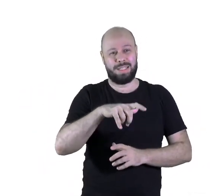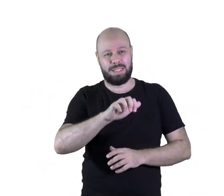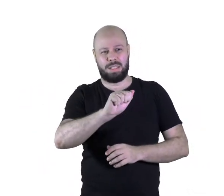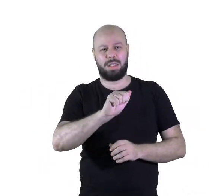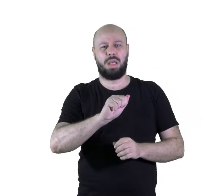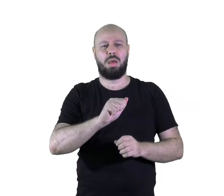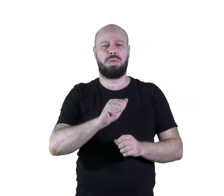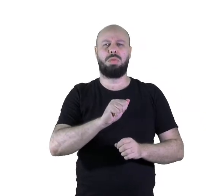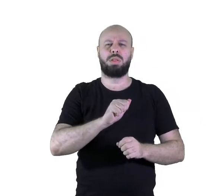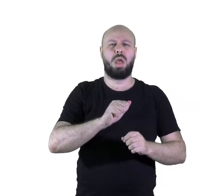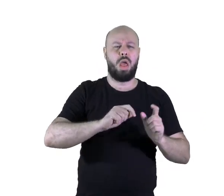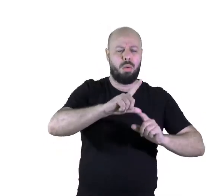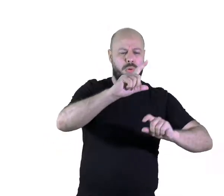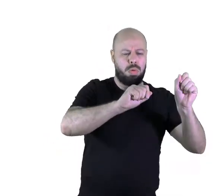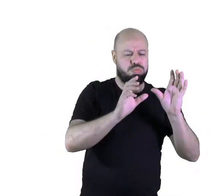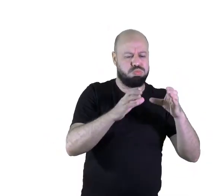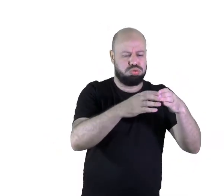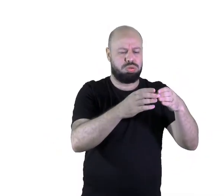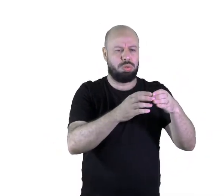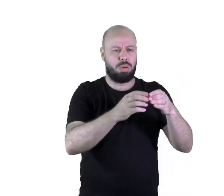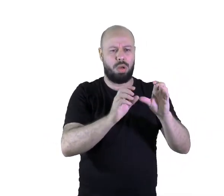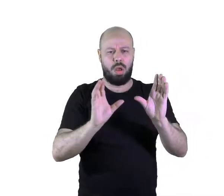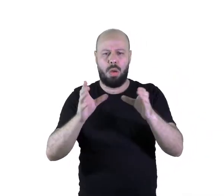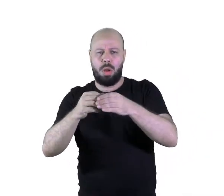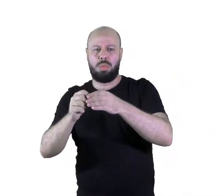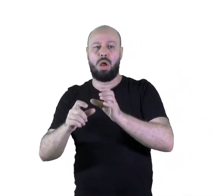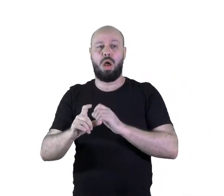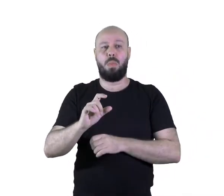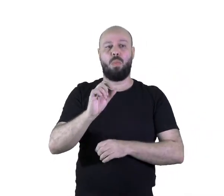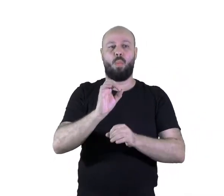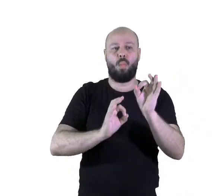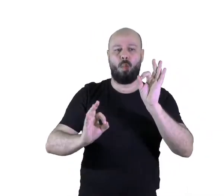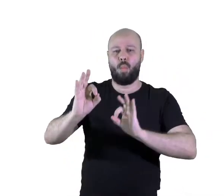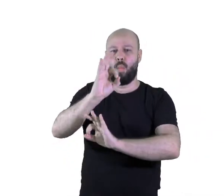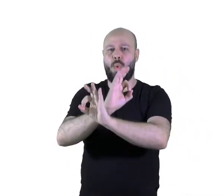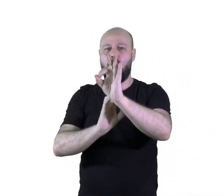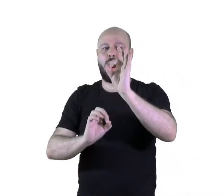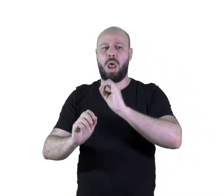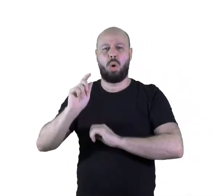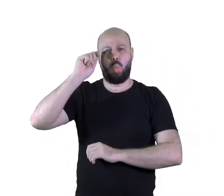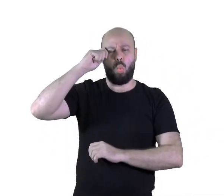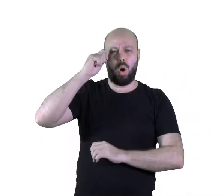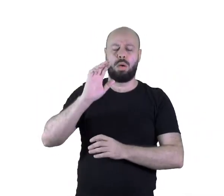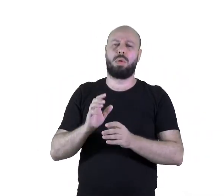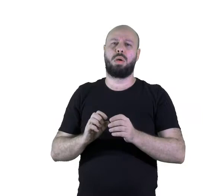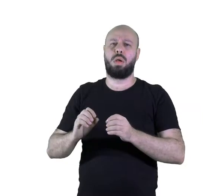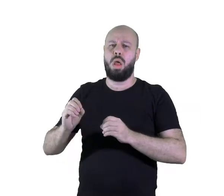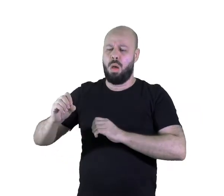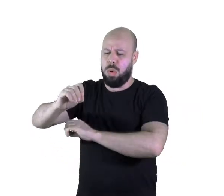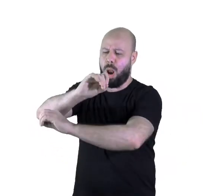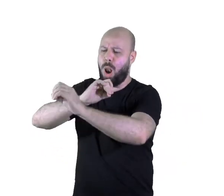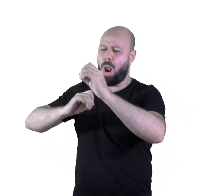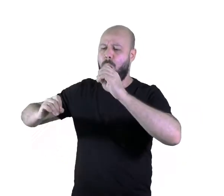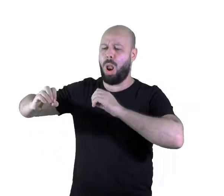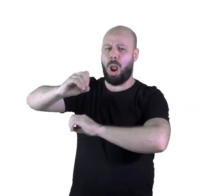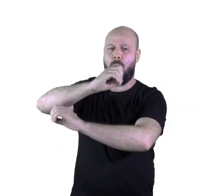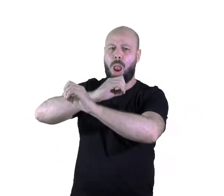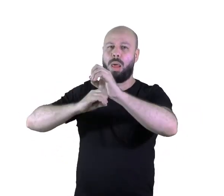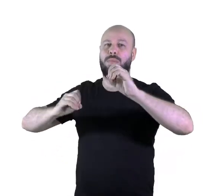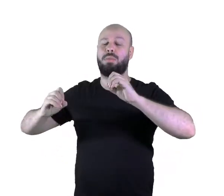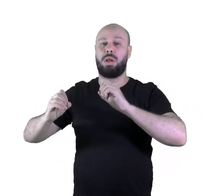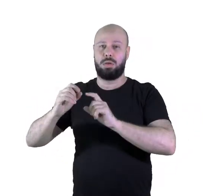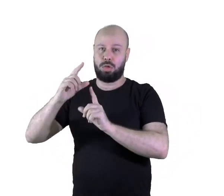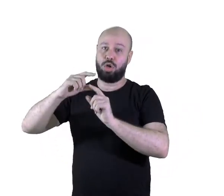conjuntos de estrelas e buracos negros e outros astros que estão aí. As estrelas,